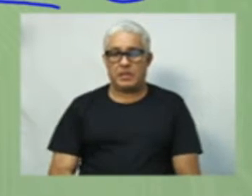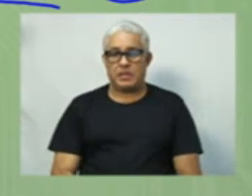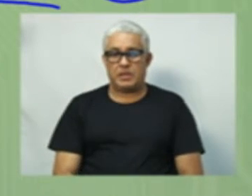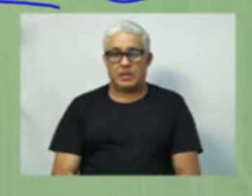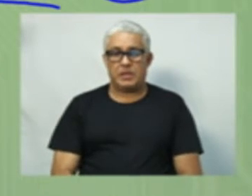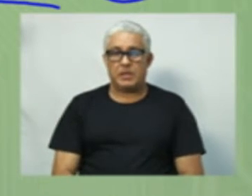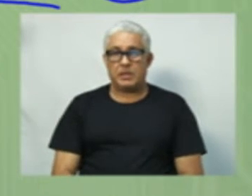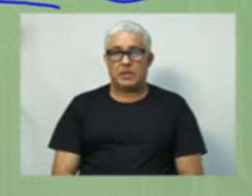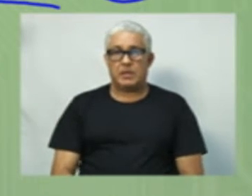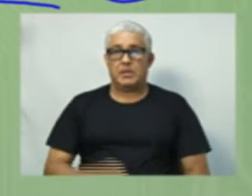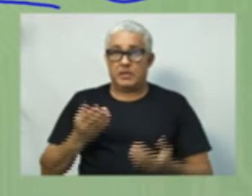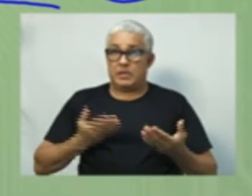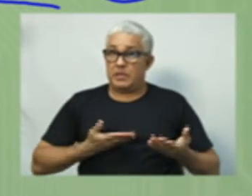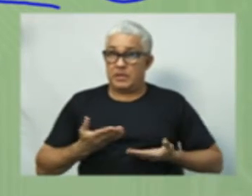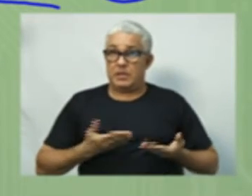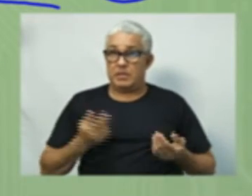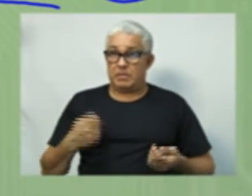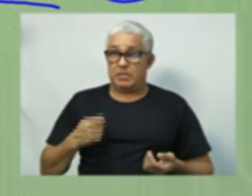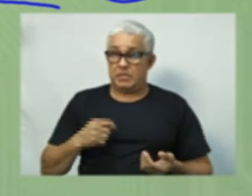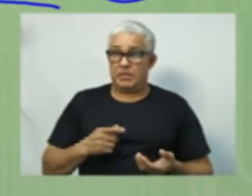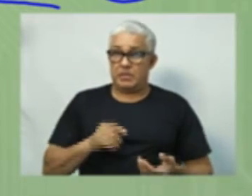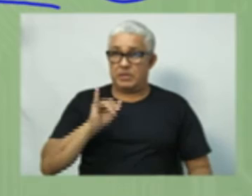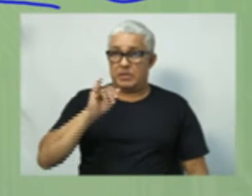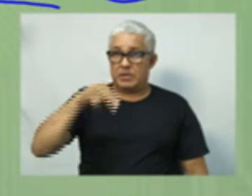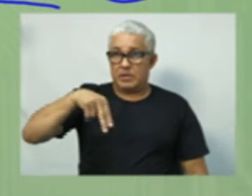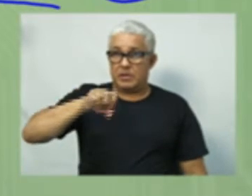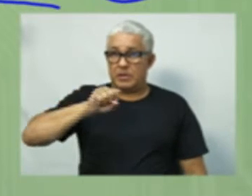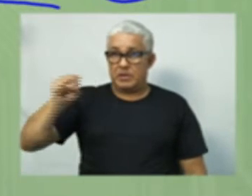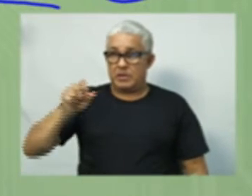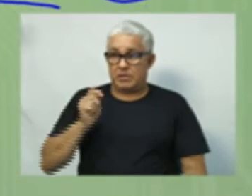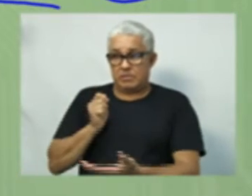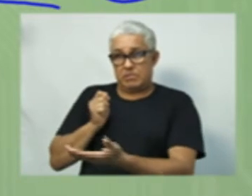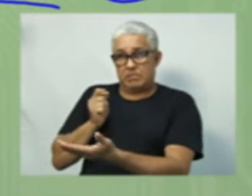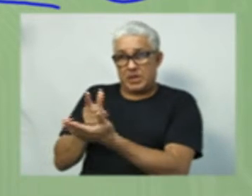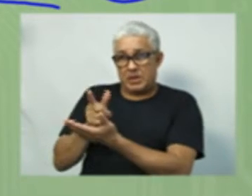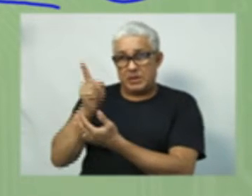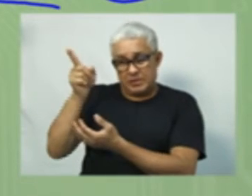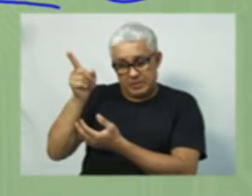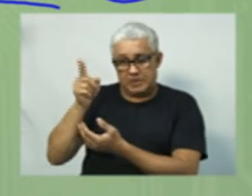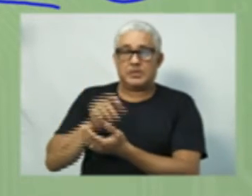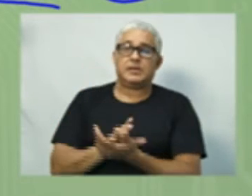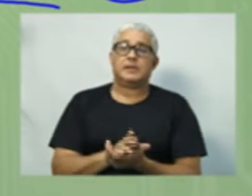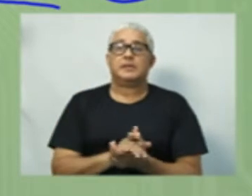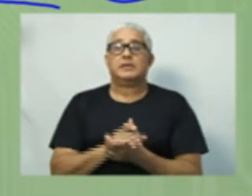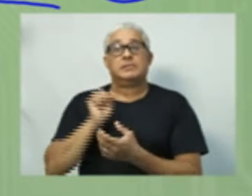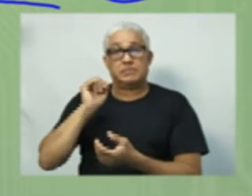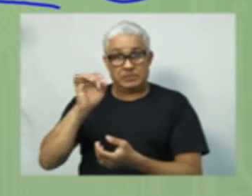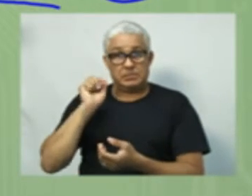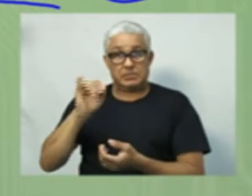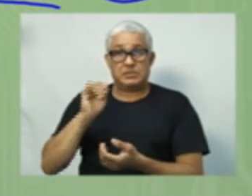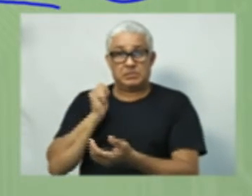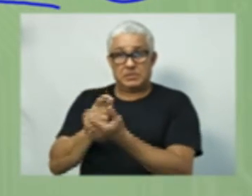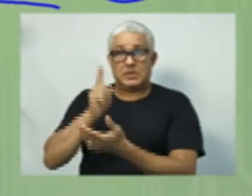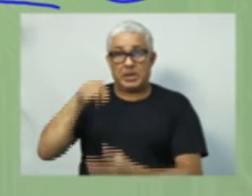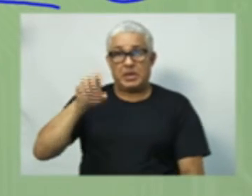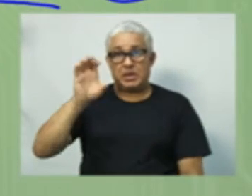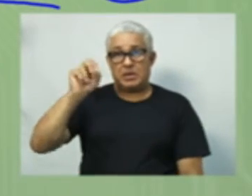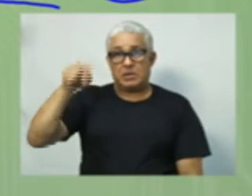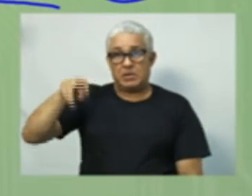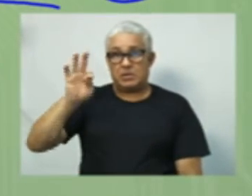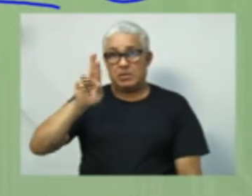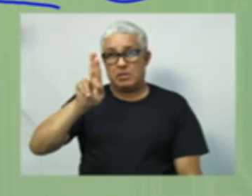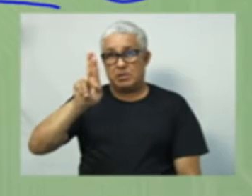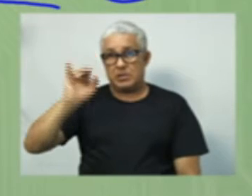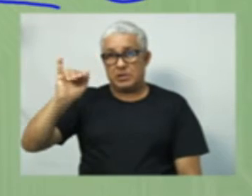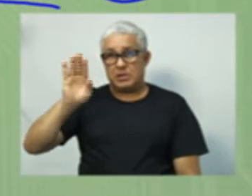O empregado, ele tem que recolher INSS. Ele que paga. Se ele paga, ele é o contribuinte. Mas